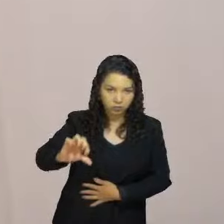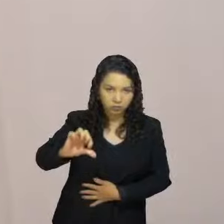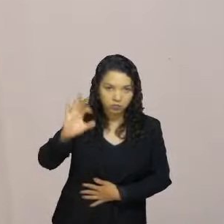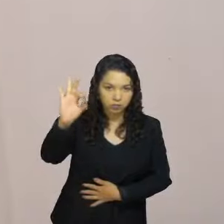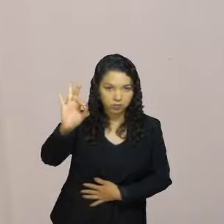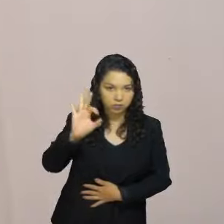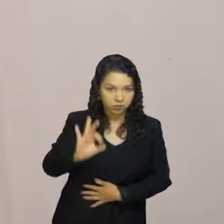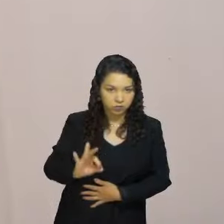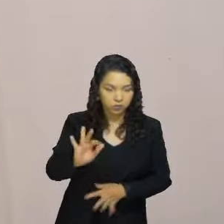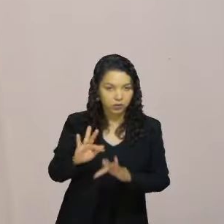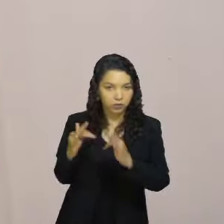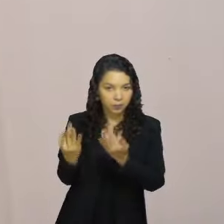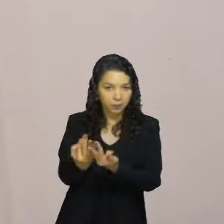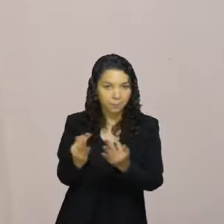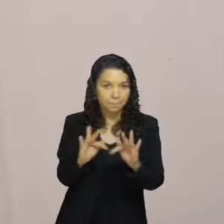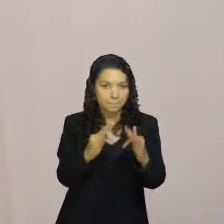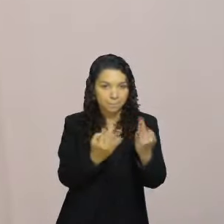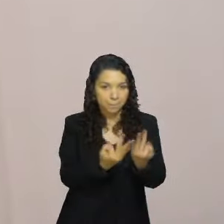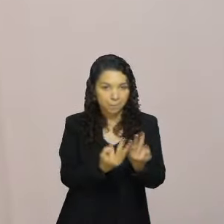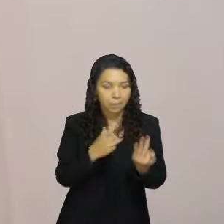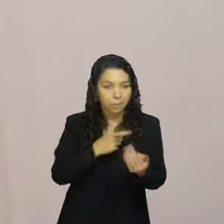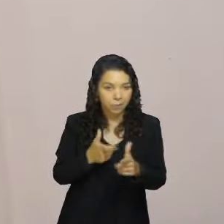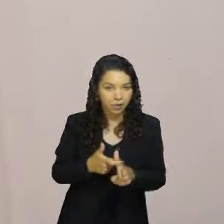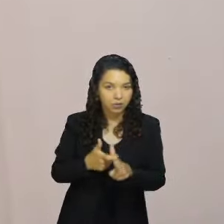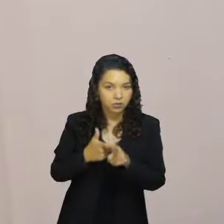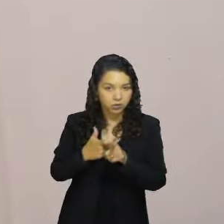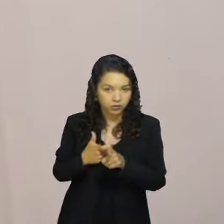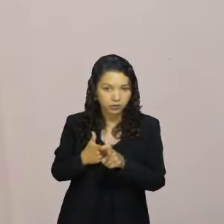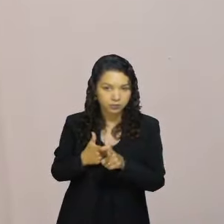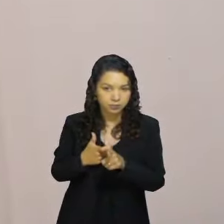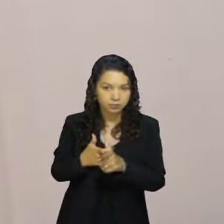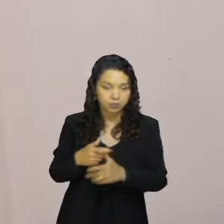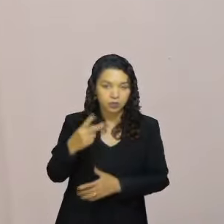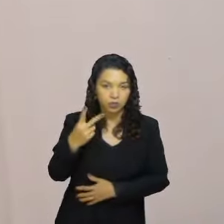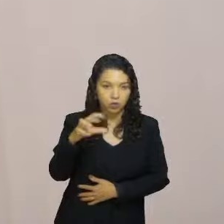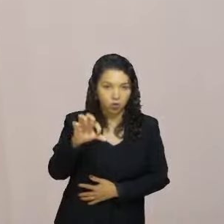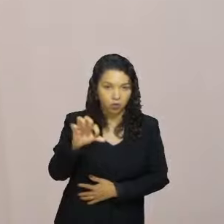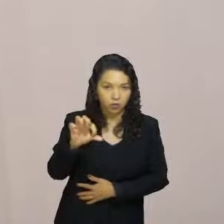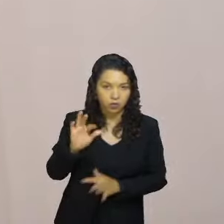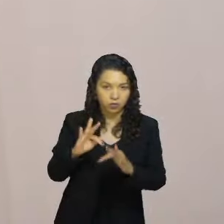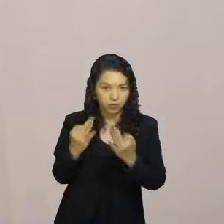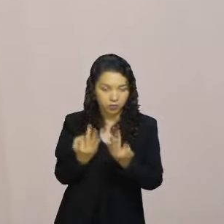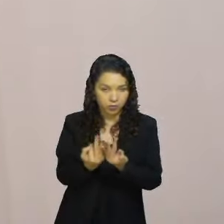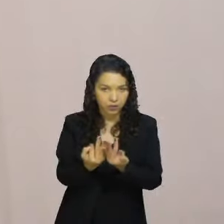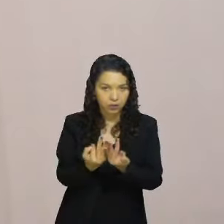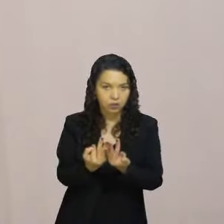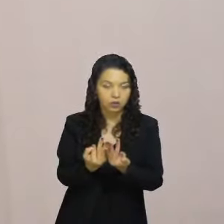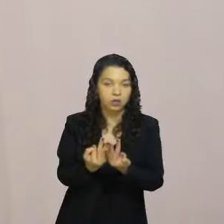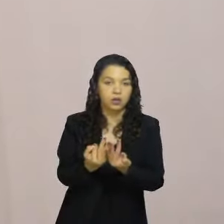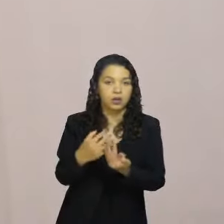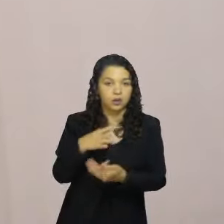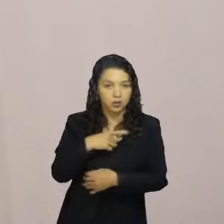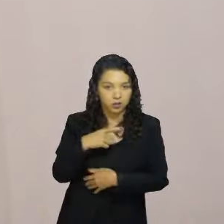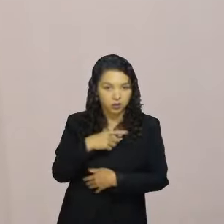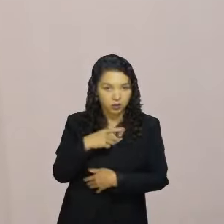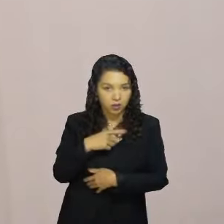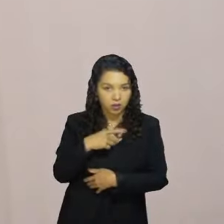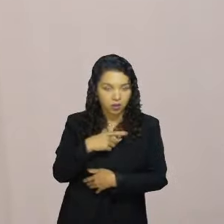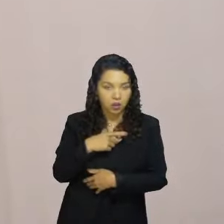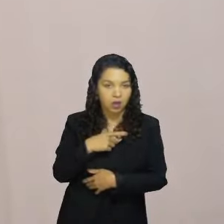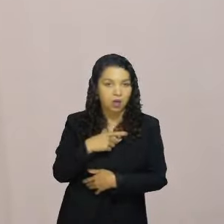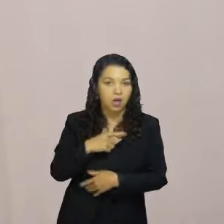79% das famílias têm alguma dívida e 29% das famílias têm contas em atraso. Isso já parte da economia